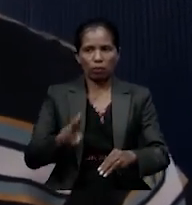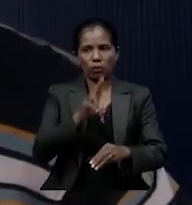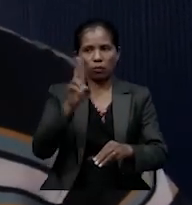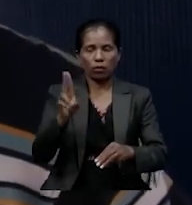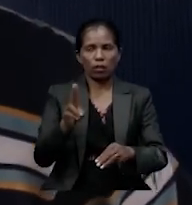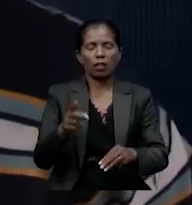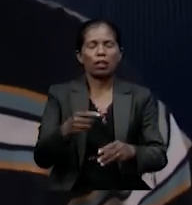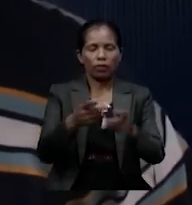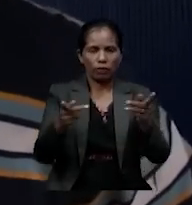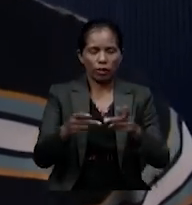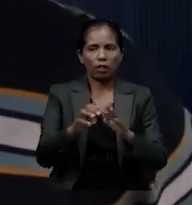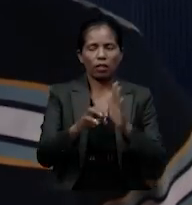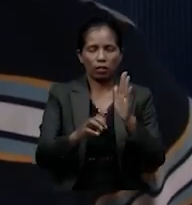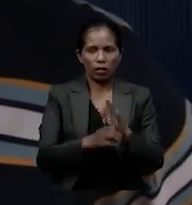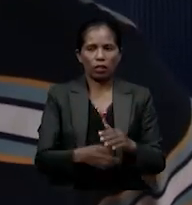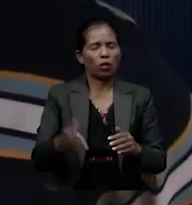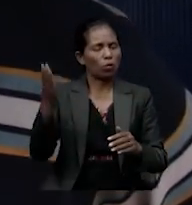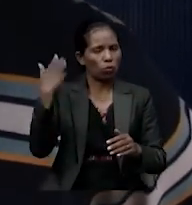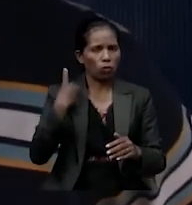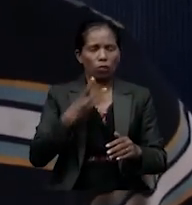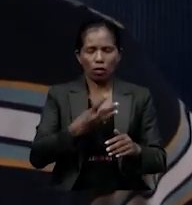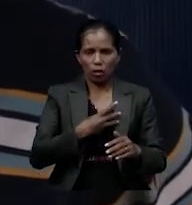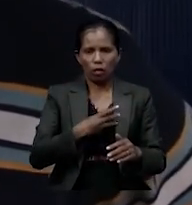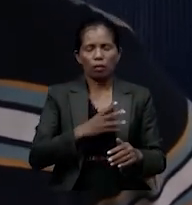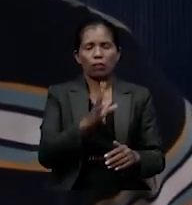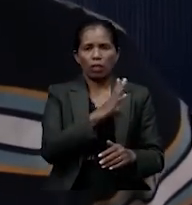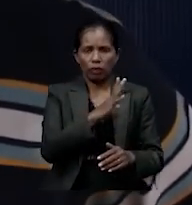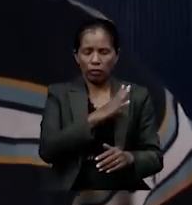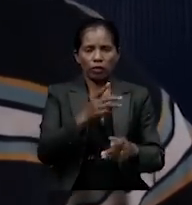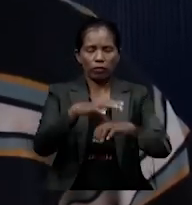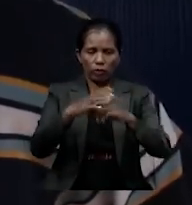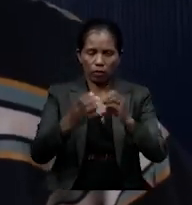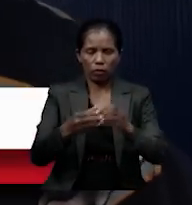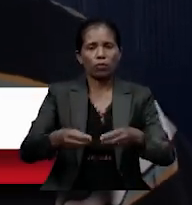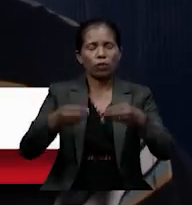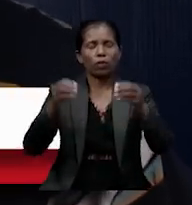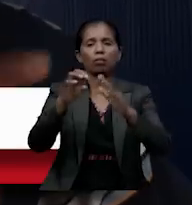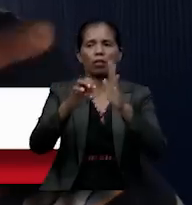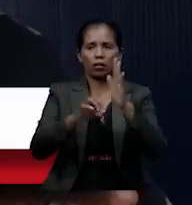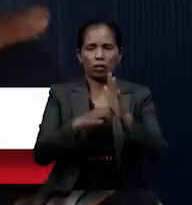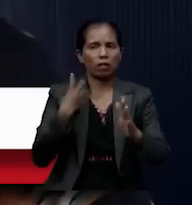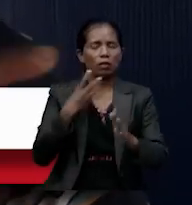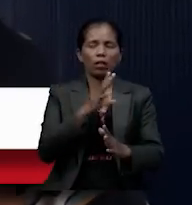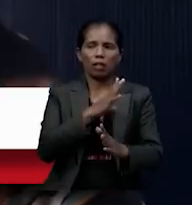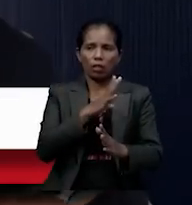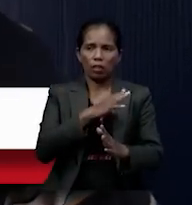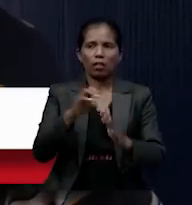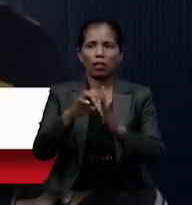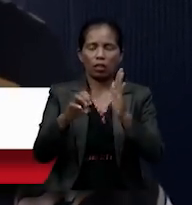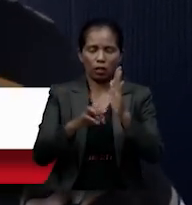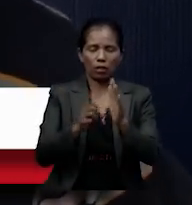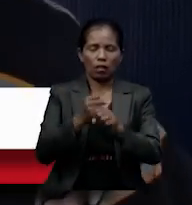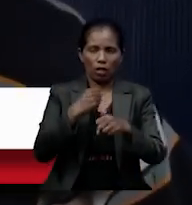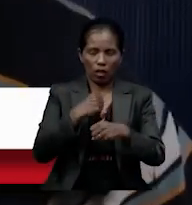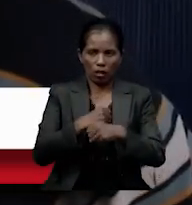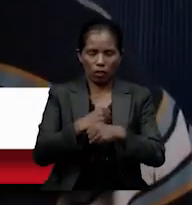o que é o qua a me defende na bateria ele não estava entregando na estado. A minha atu rende de estado atu mais halo boa turma né para